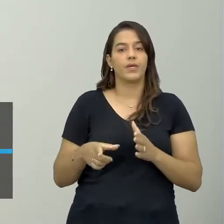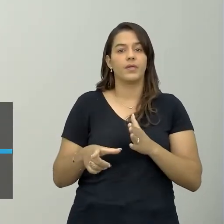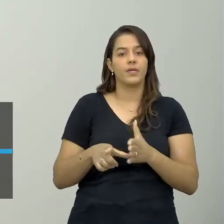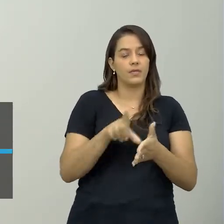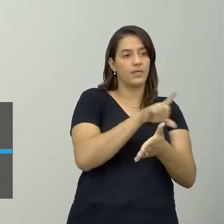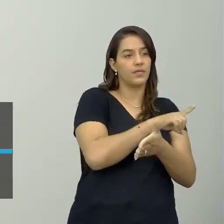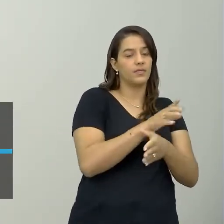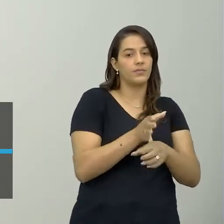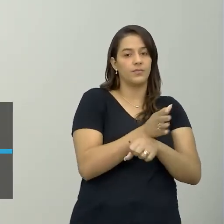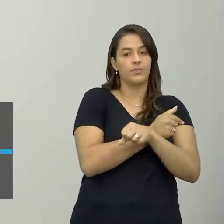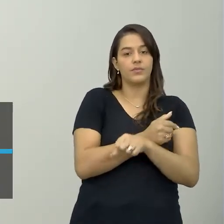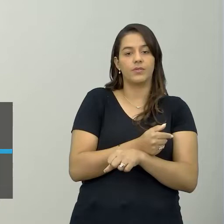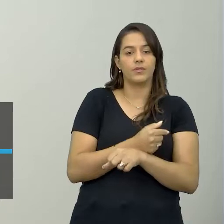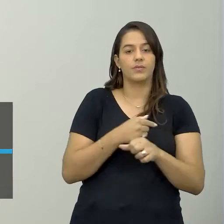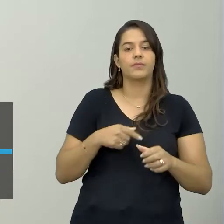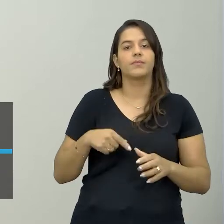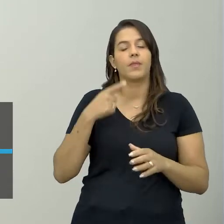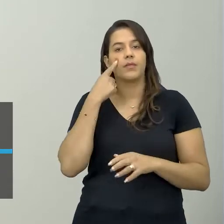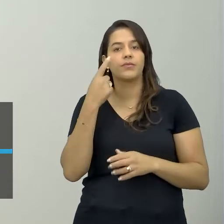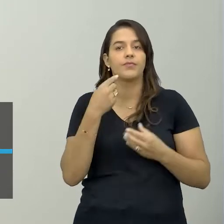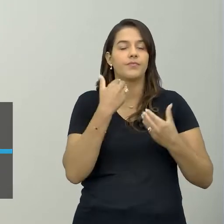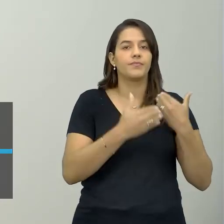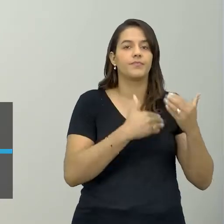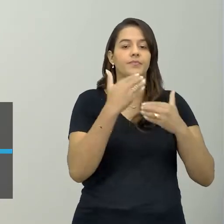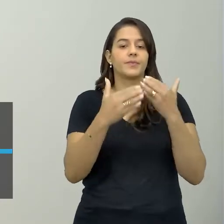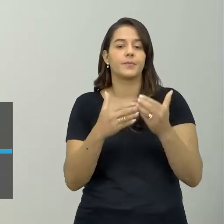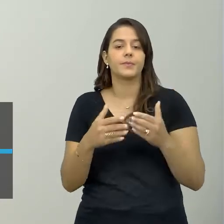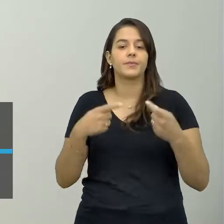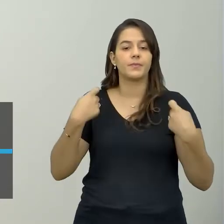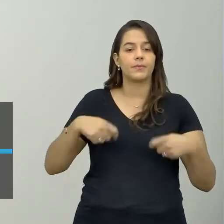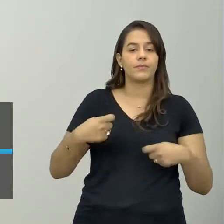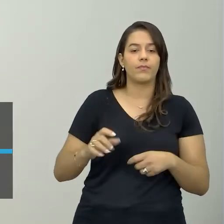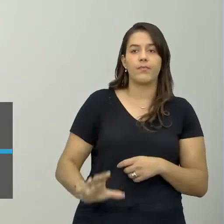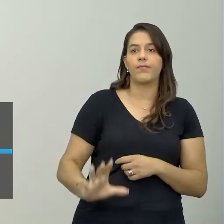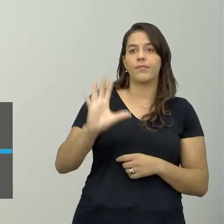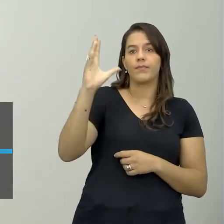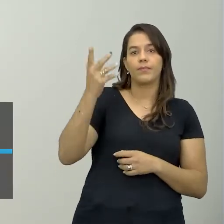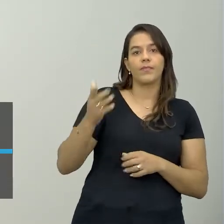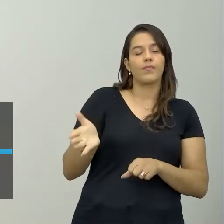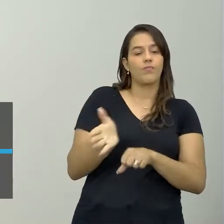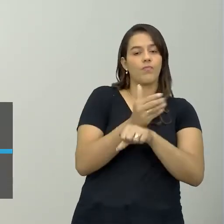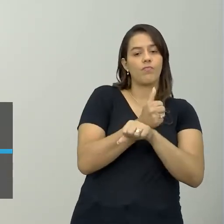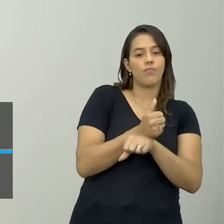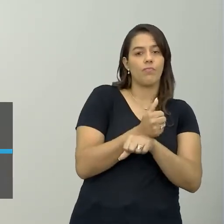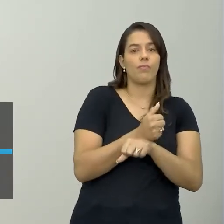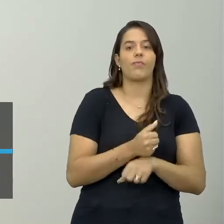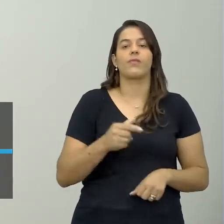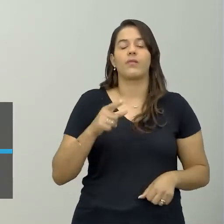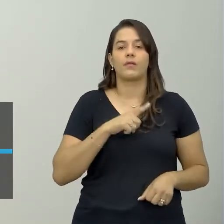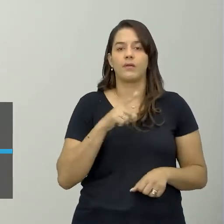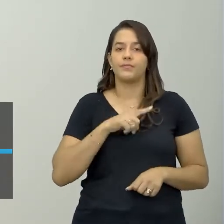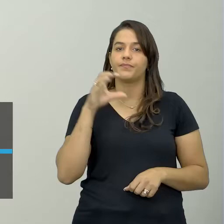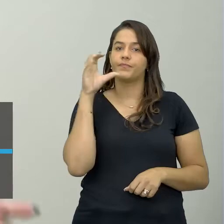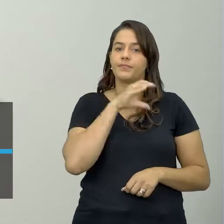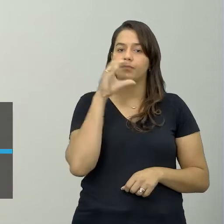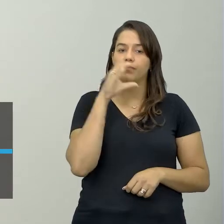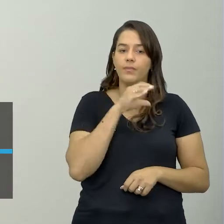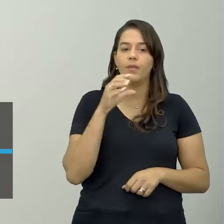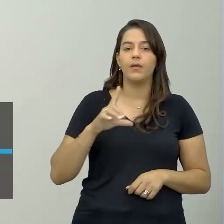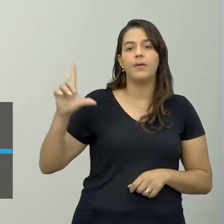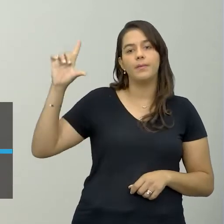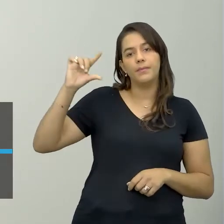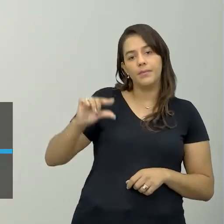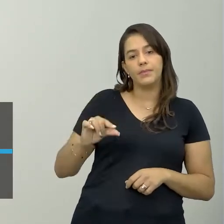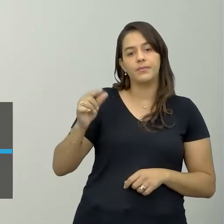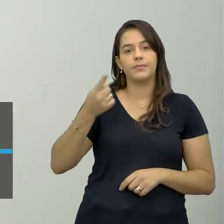esse processo. E adiantar esse processo significa que ele vai acontecer muito antes do tempo, né? De uma maneira muito mais rápida e provavelmente com menos tempo